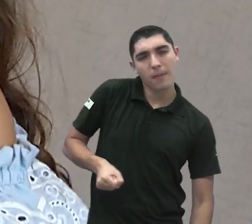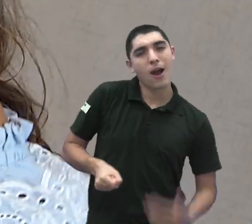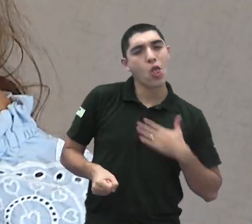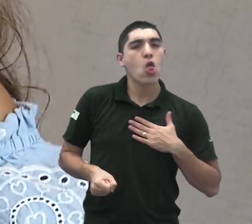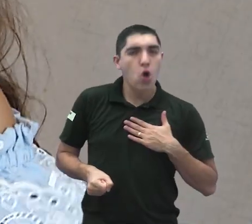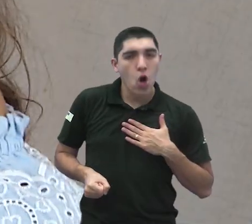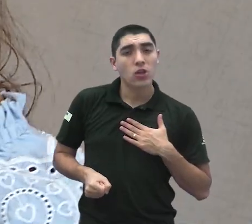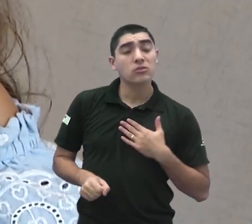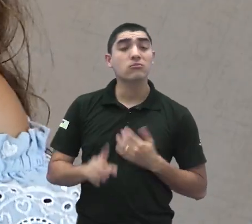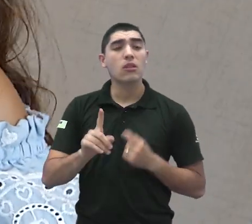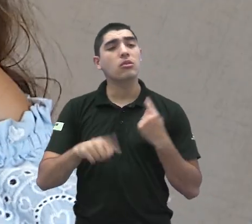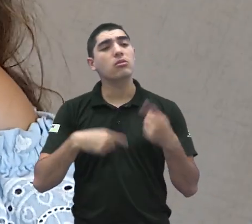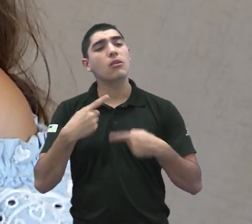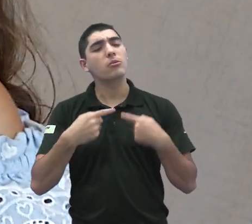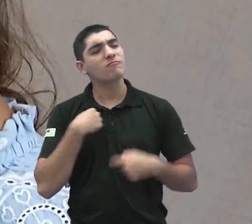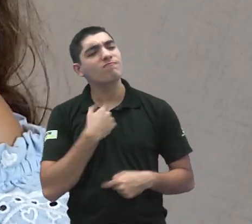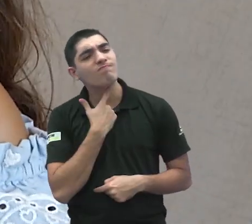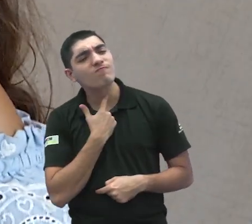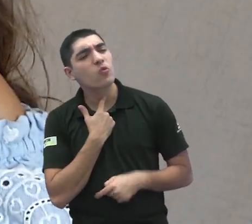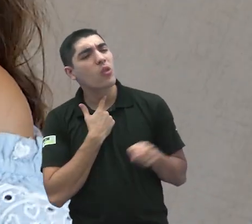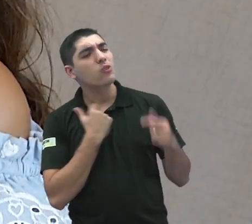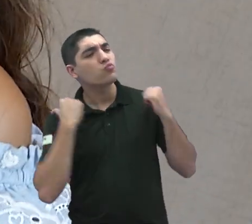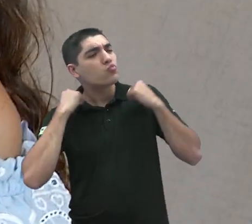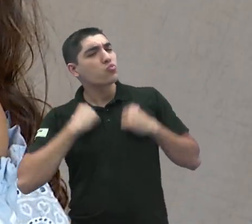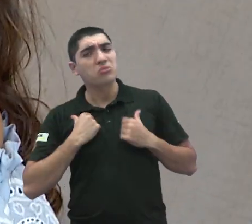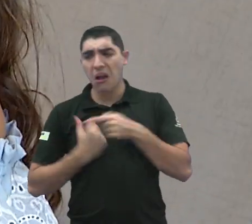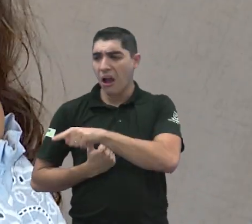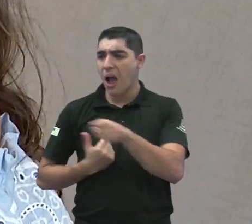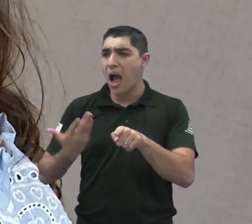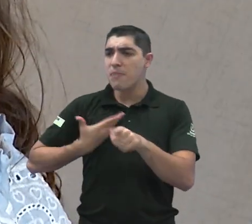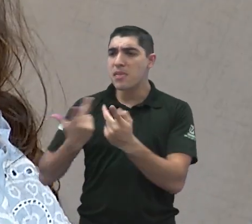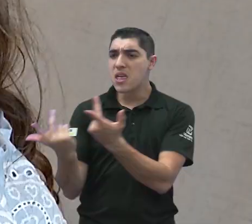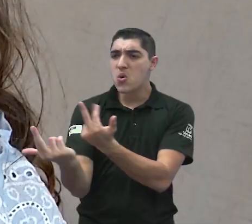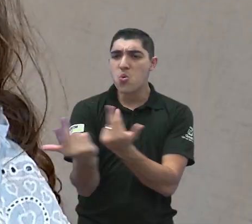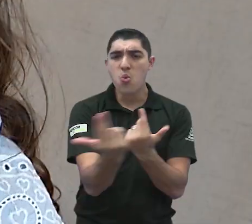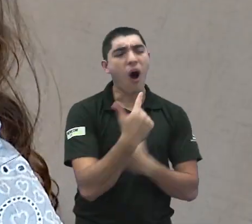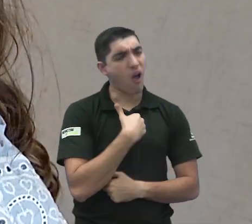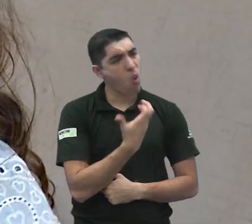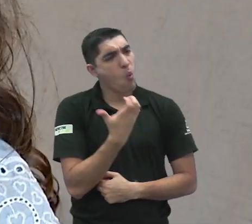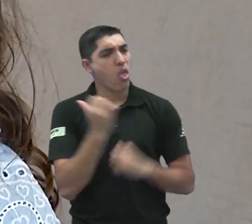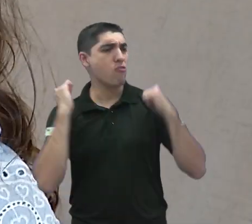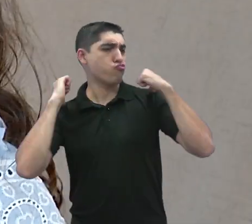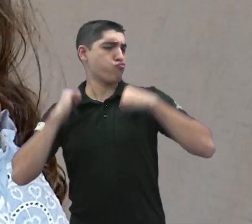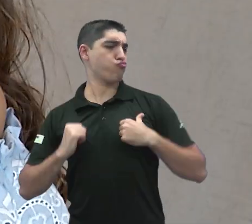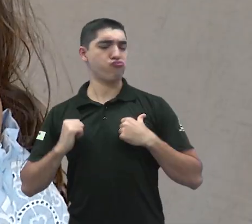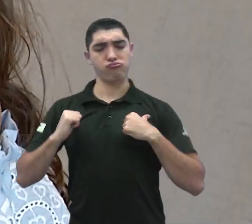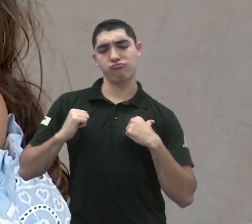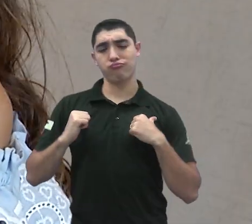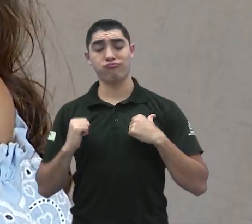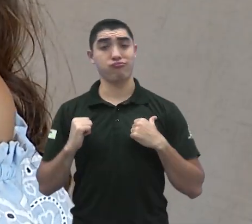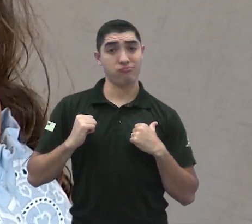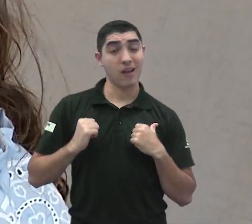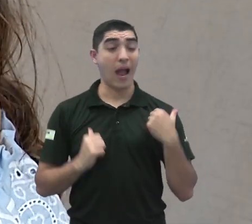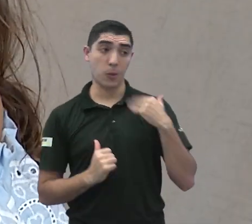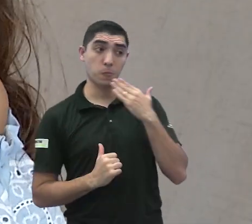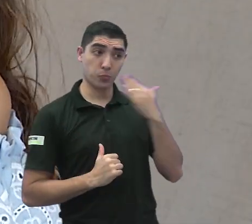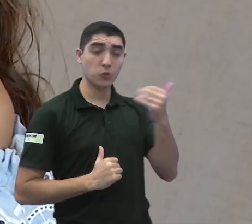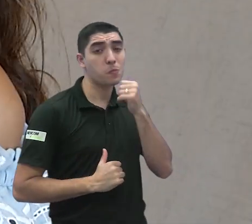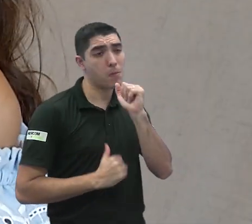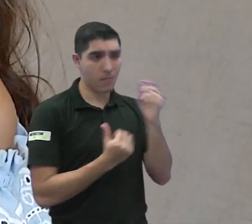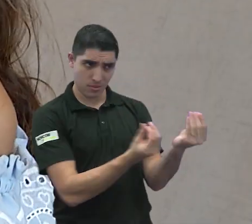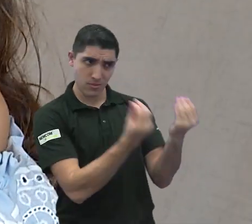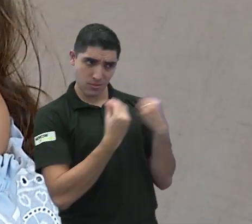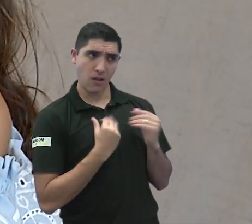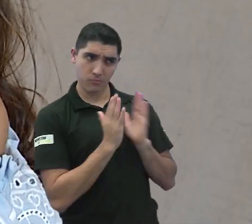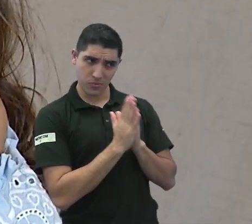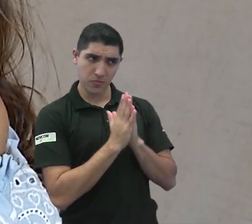rodinha e eu queria uma mochila de costas porque todos os meus amigos tinham. E eu pedi de Dia